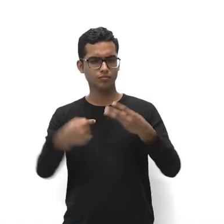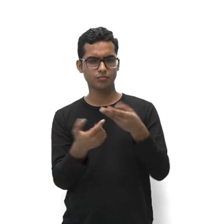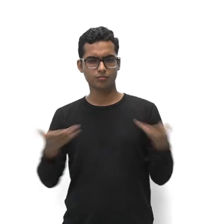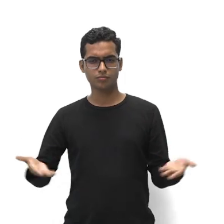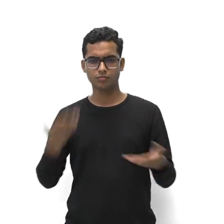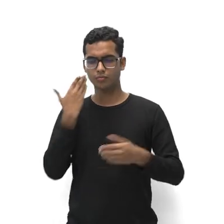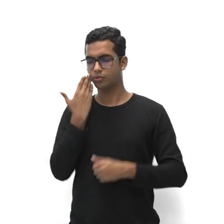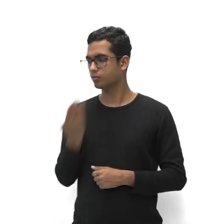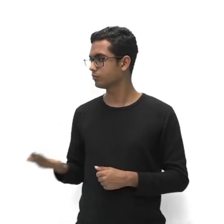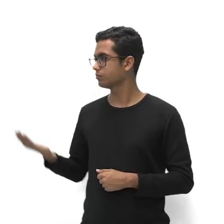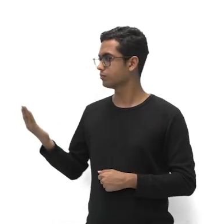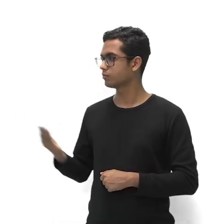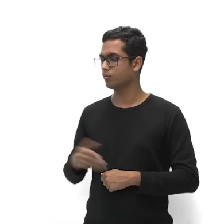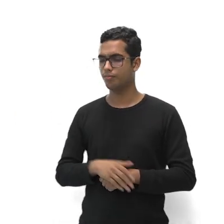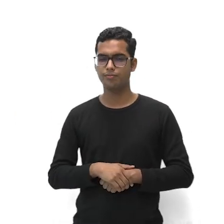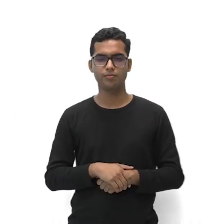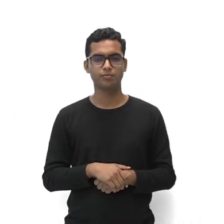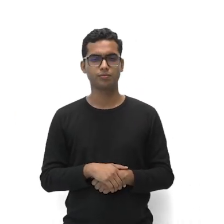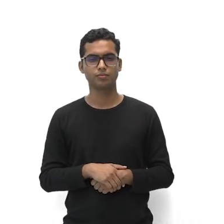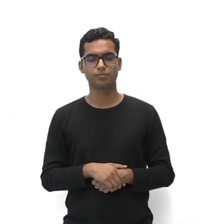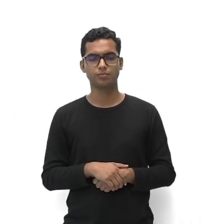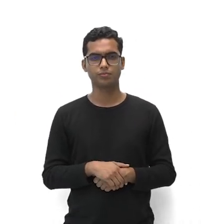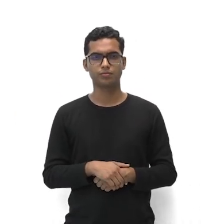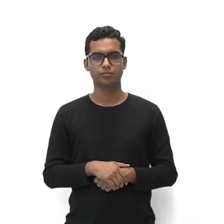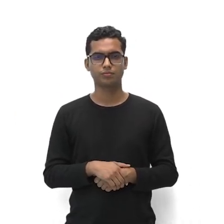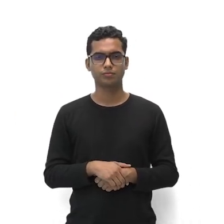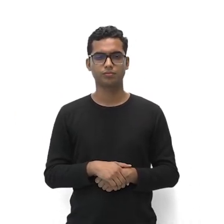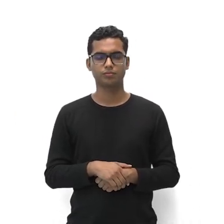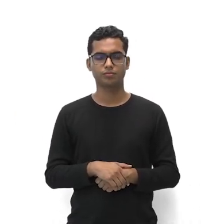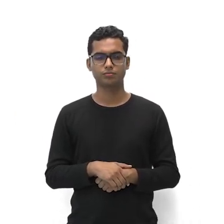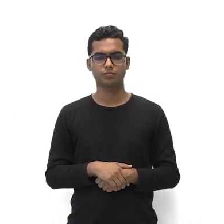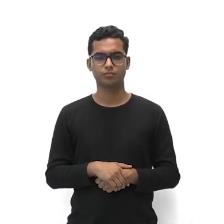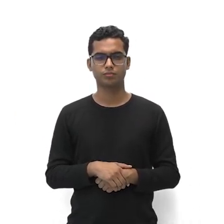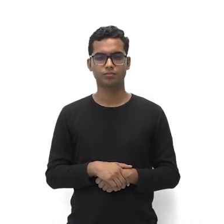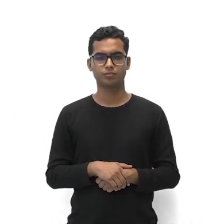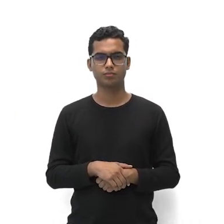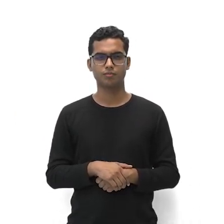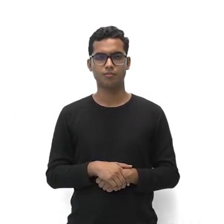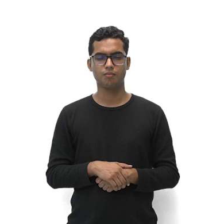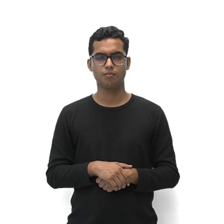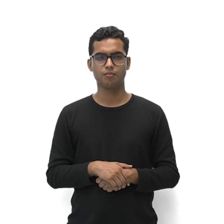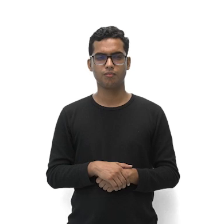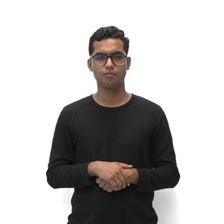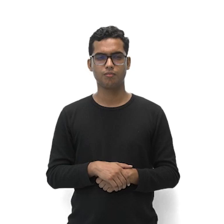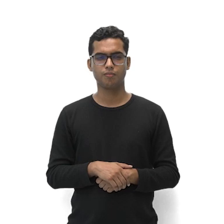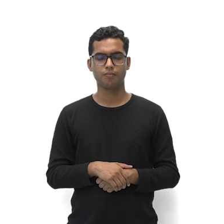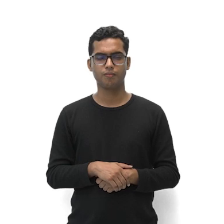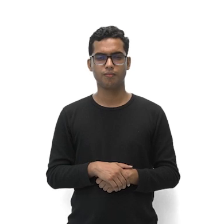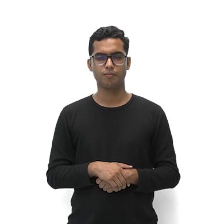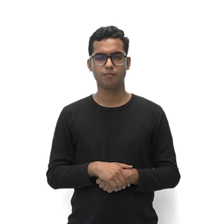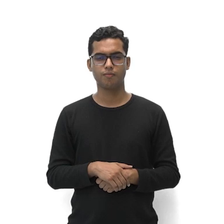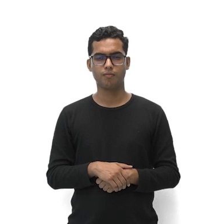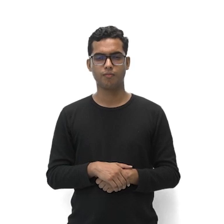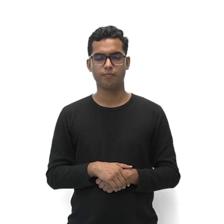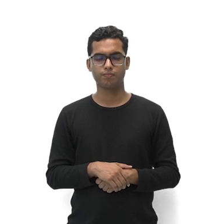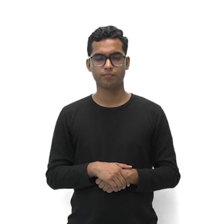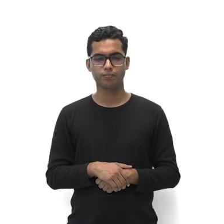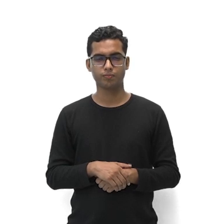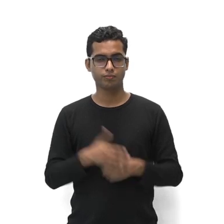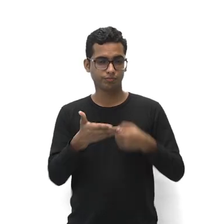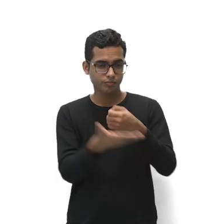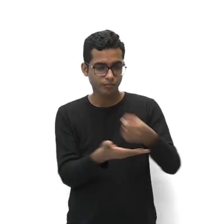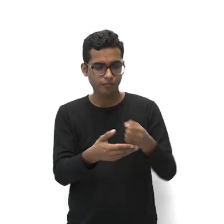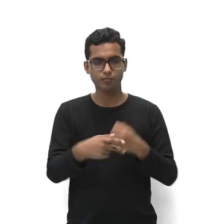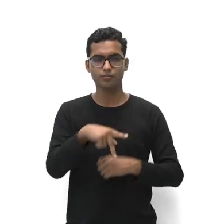aí. Na operação de potenciação, nós temos a base, que é